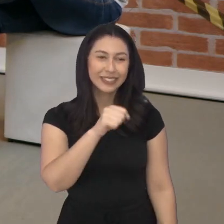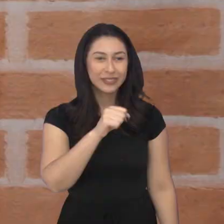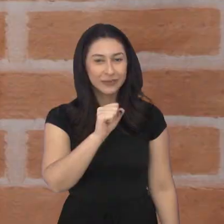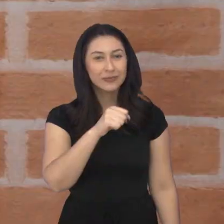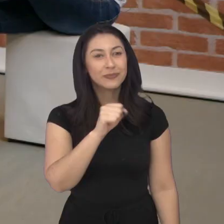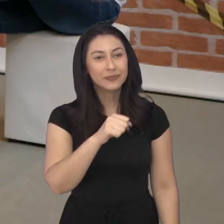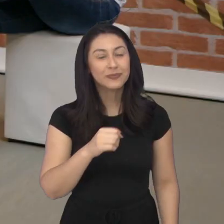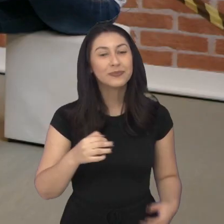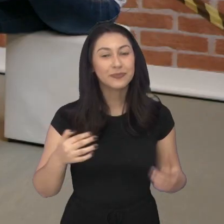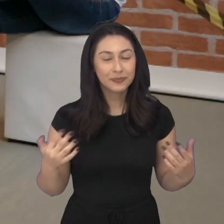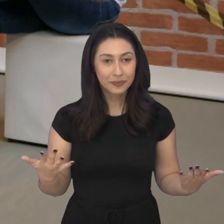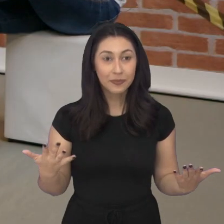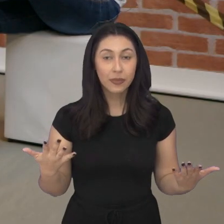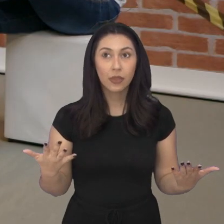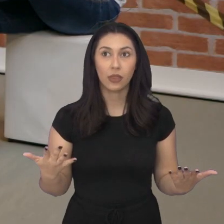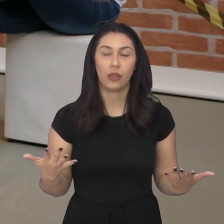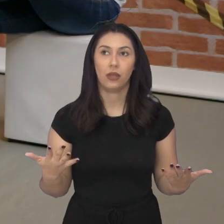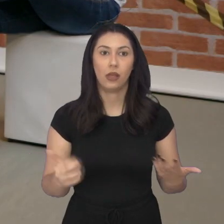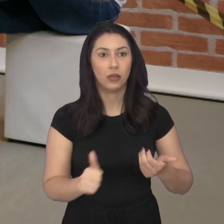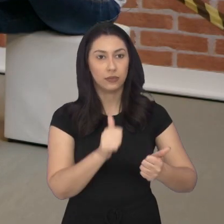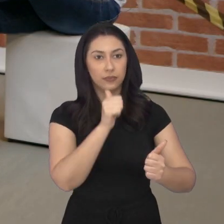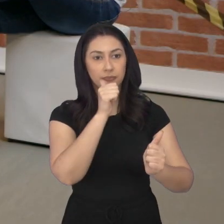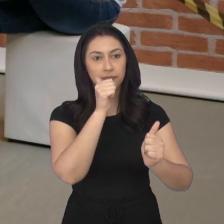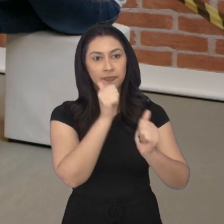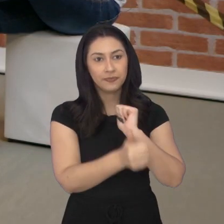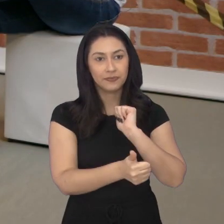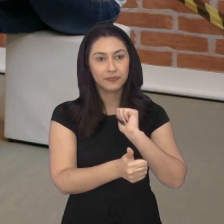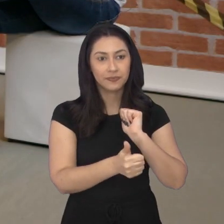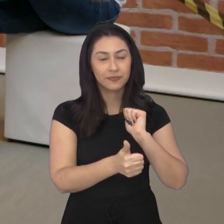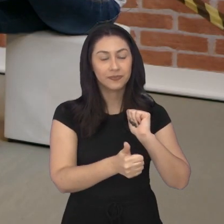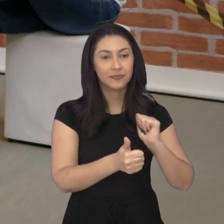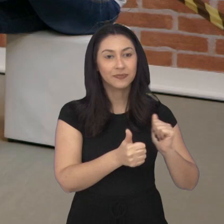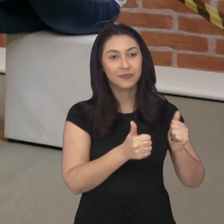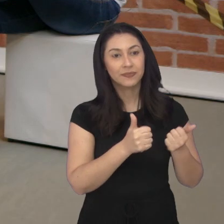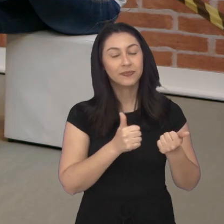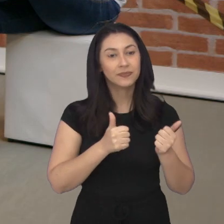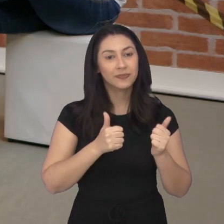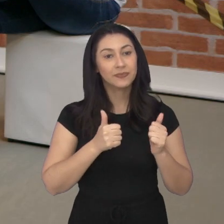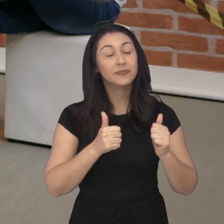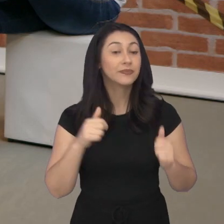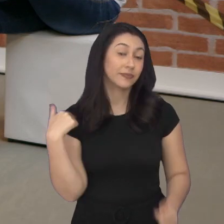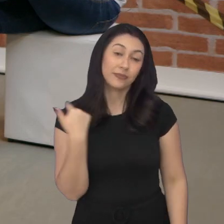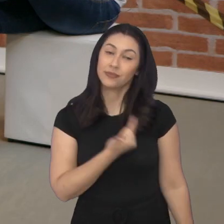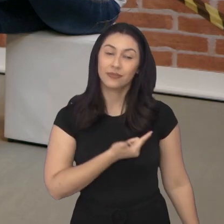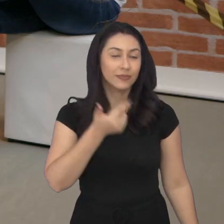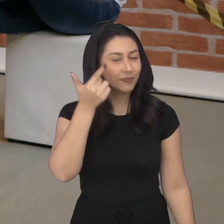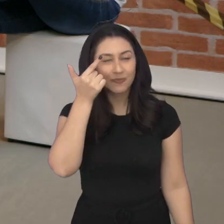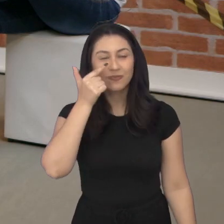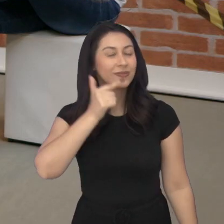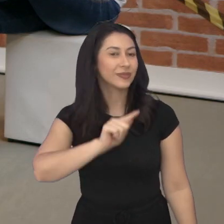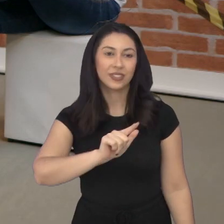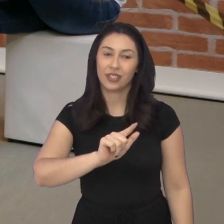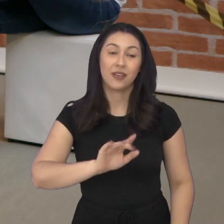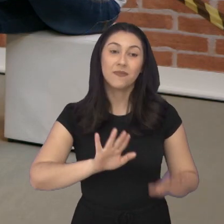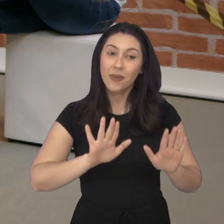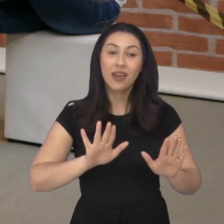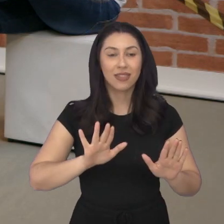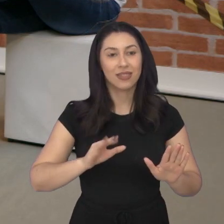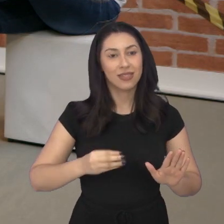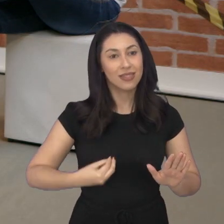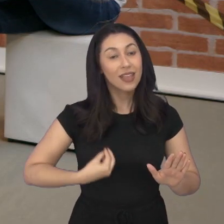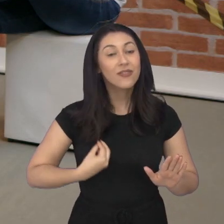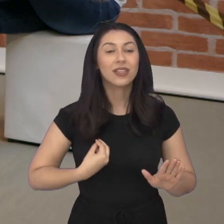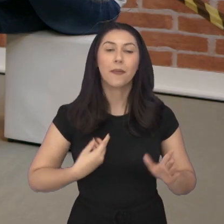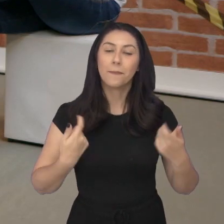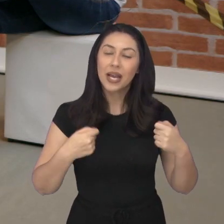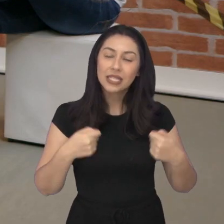certeza. Assim, o esporte, a gente fala uma das coisas a gente nunca vai conseguir, não só no esporte, mas na vida, nada sem